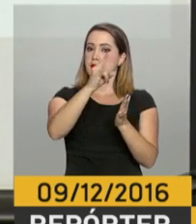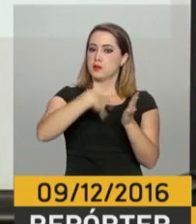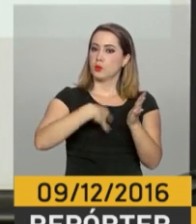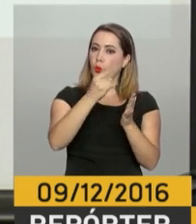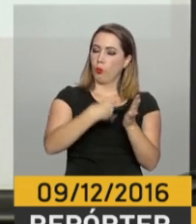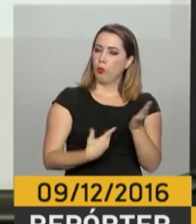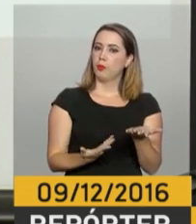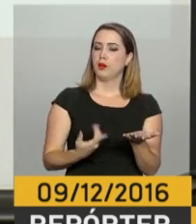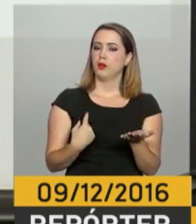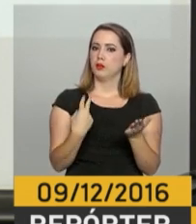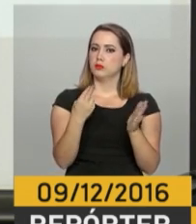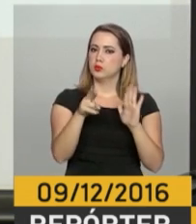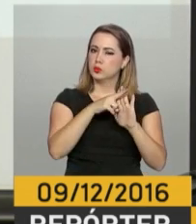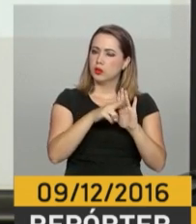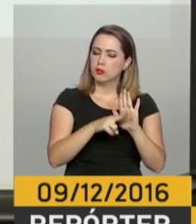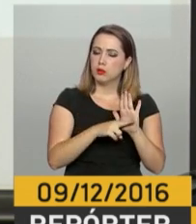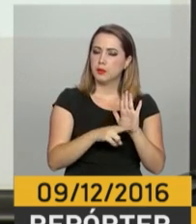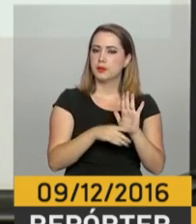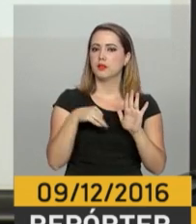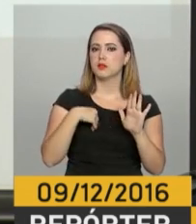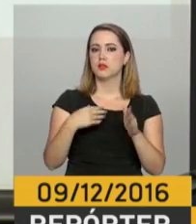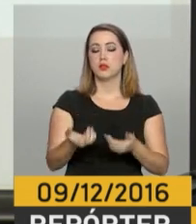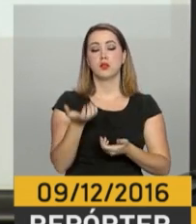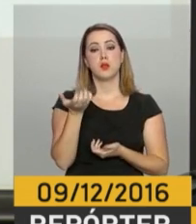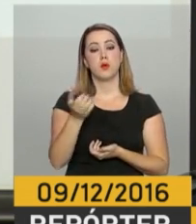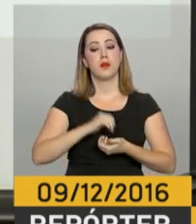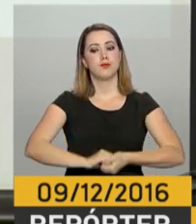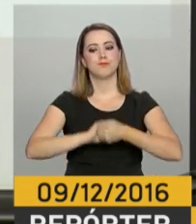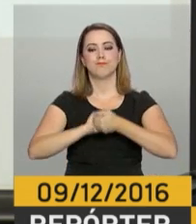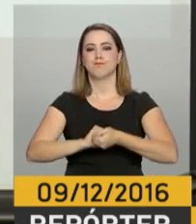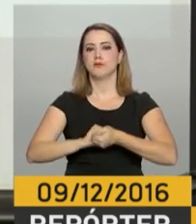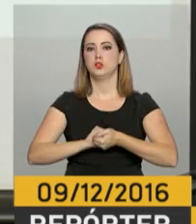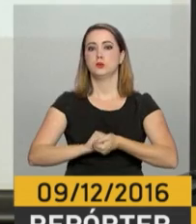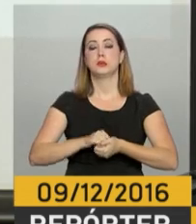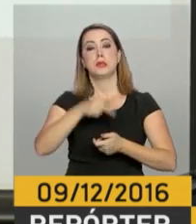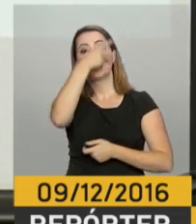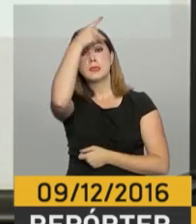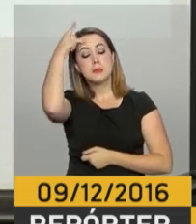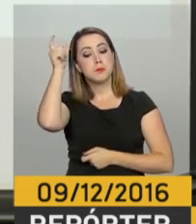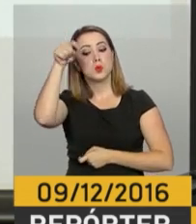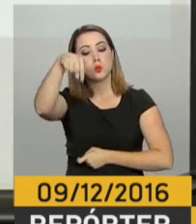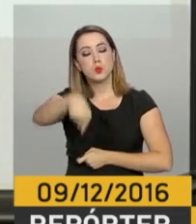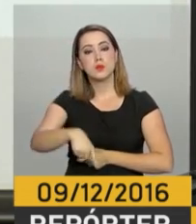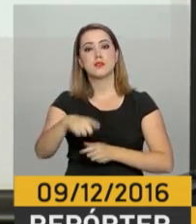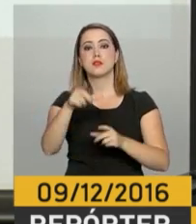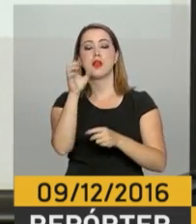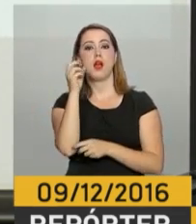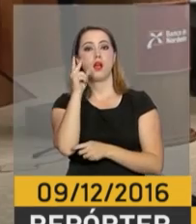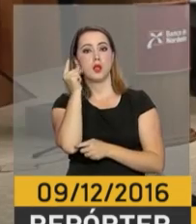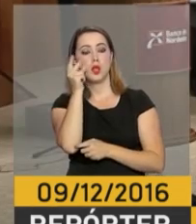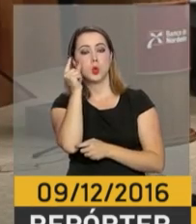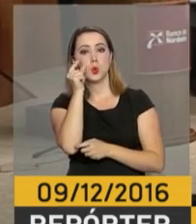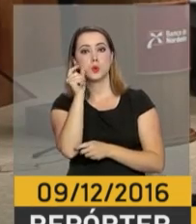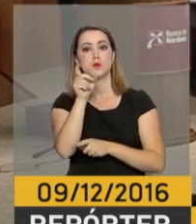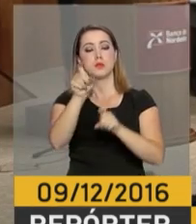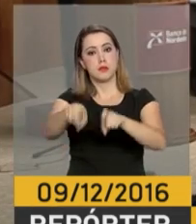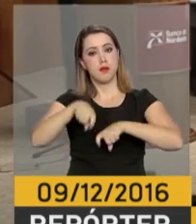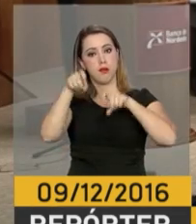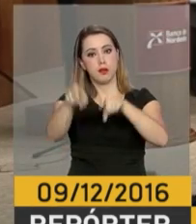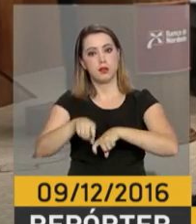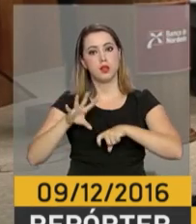regulamentação, eu quero cumprimentar os agricultores do Ceará e de todo o Nordeste. E eles pediram um aplauso.